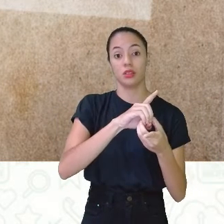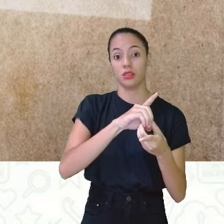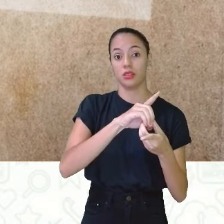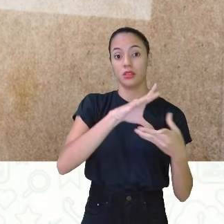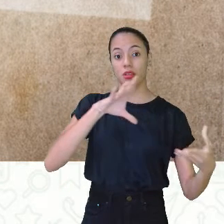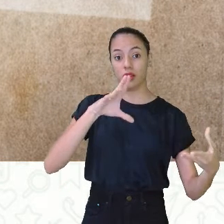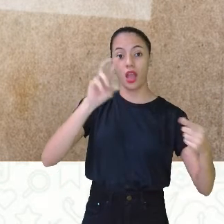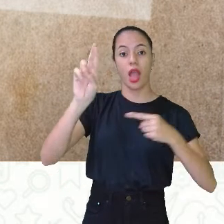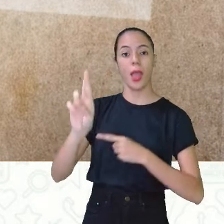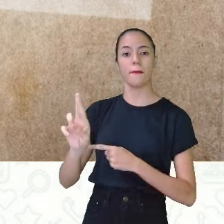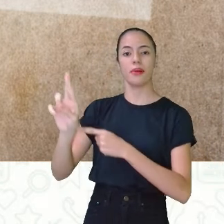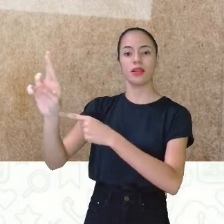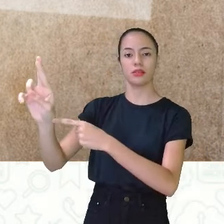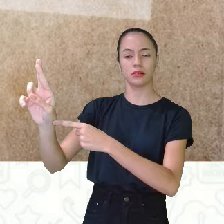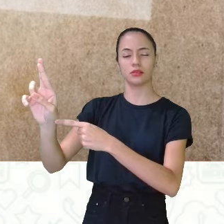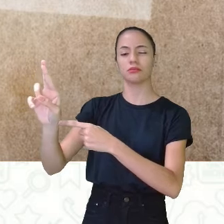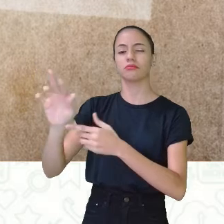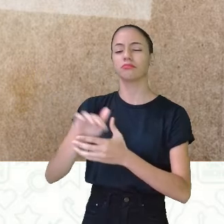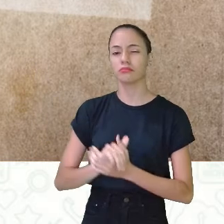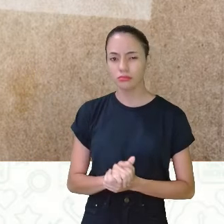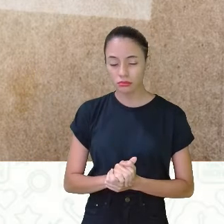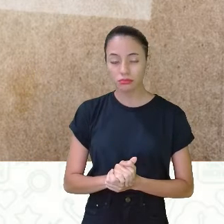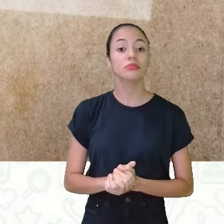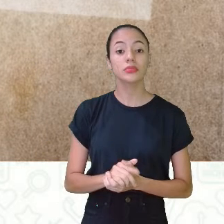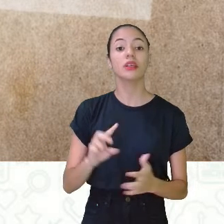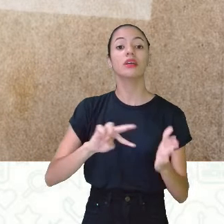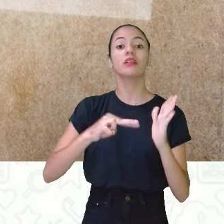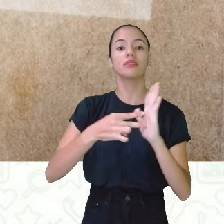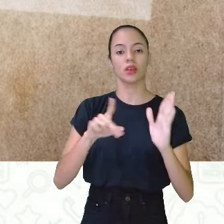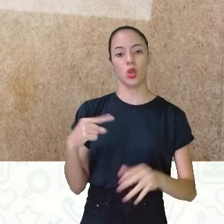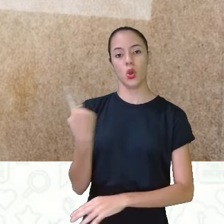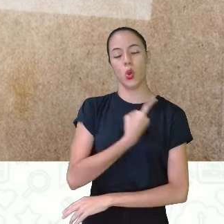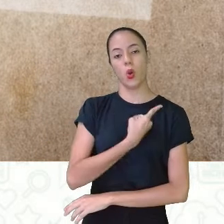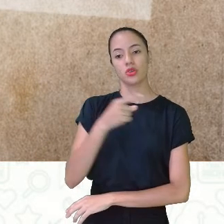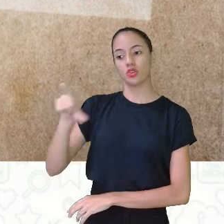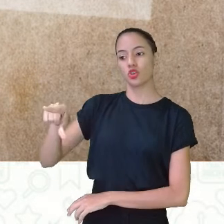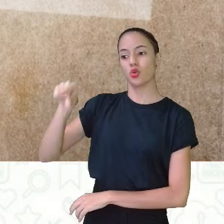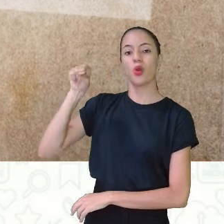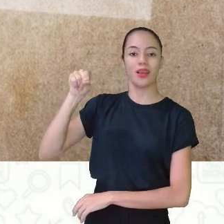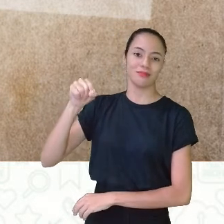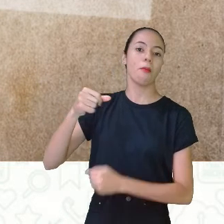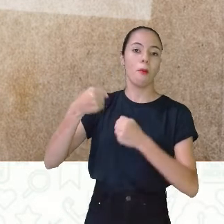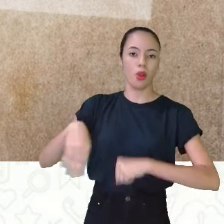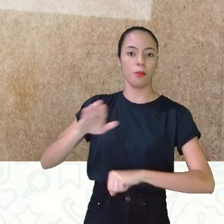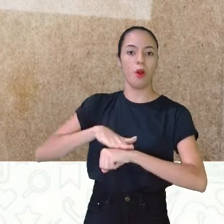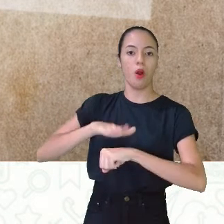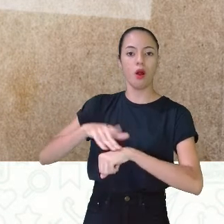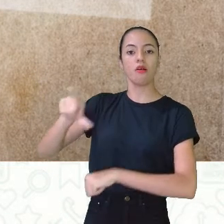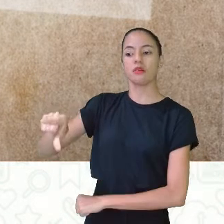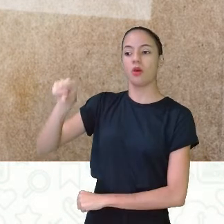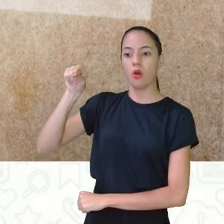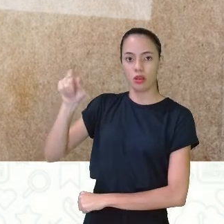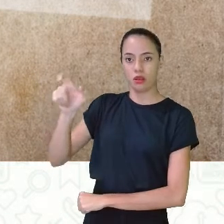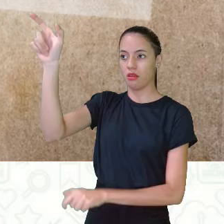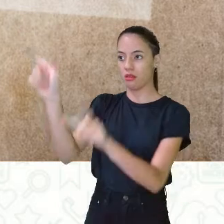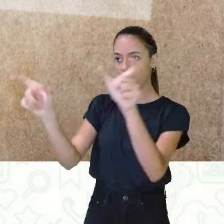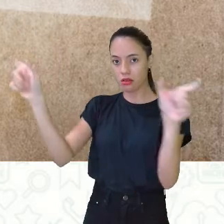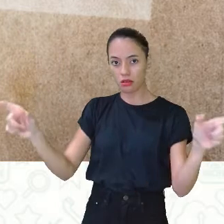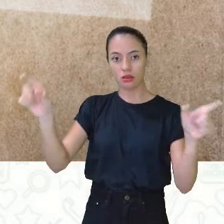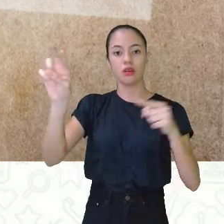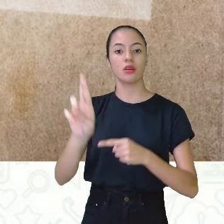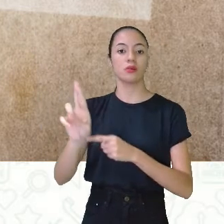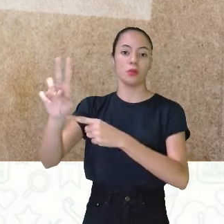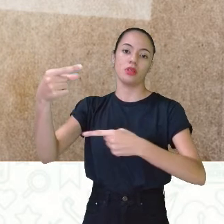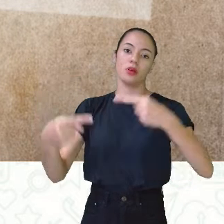e é representativa, a gente pode escolher pessoas, né, parlamentares, seus